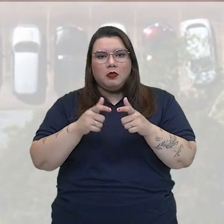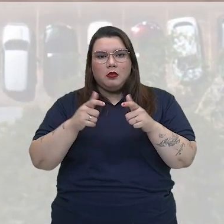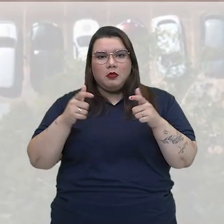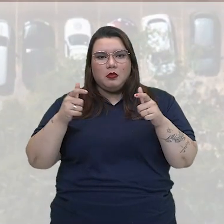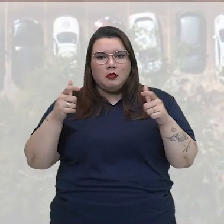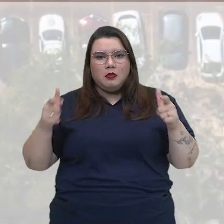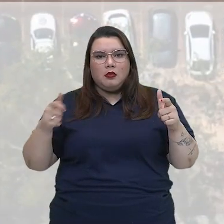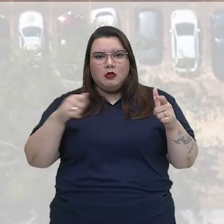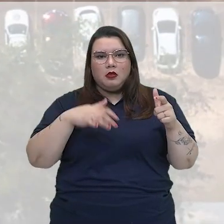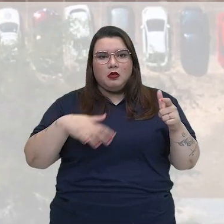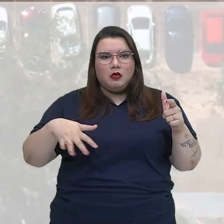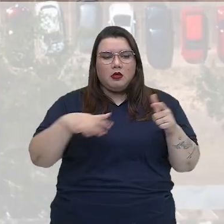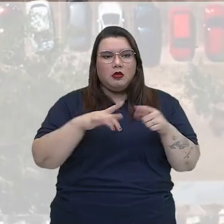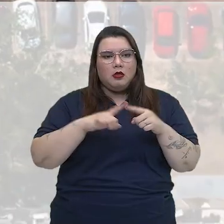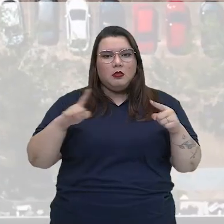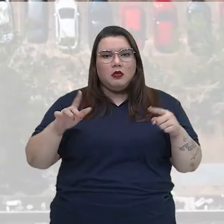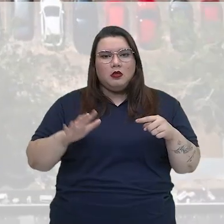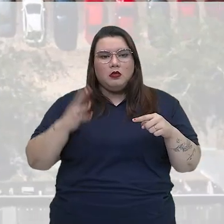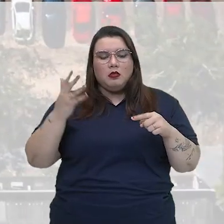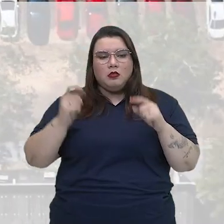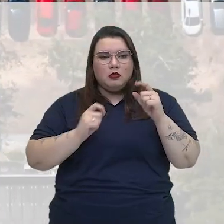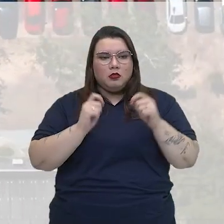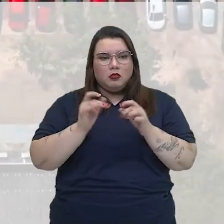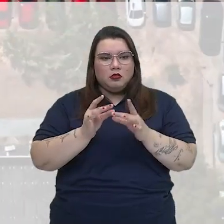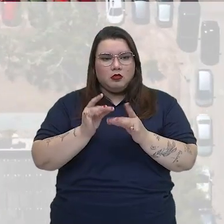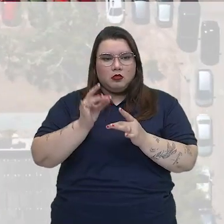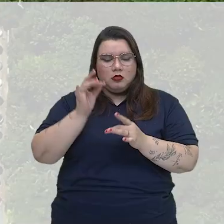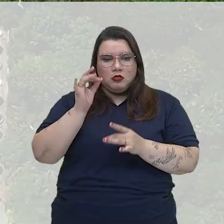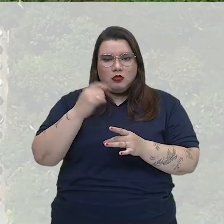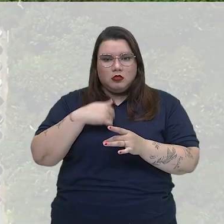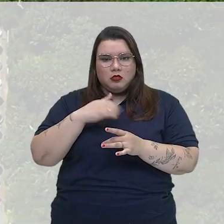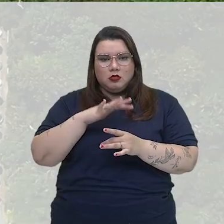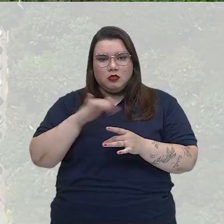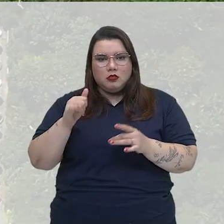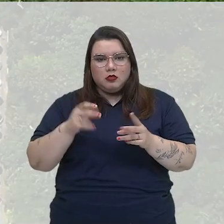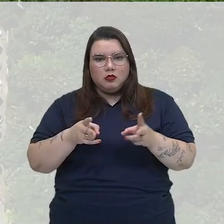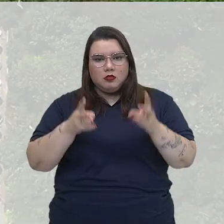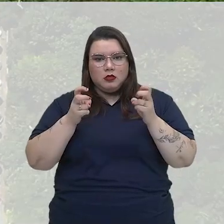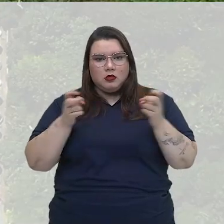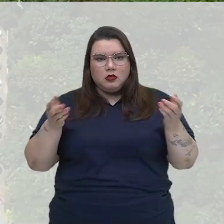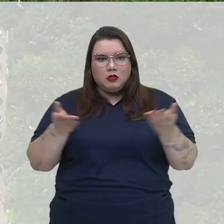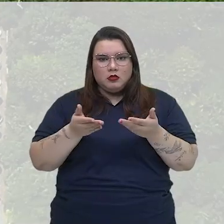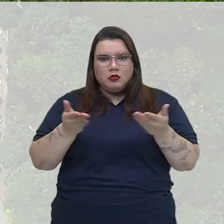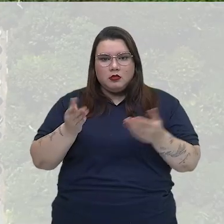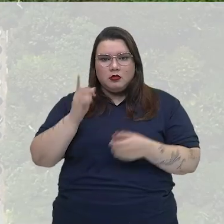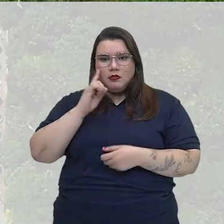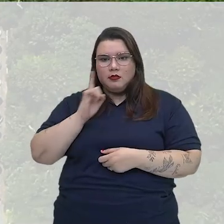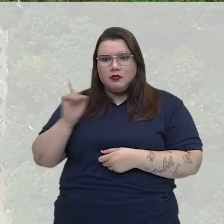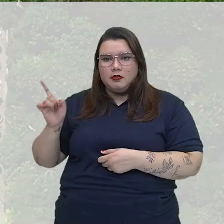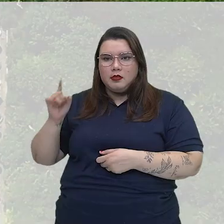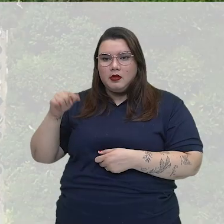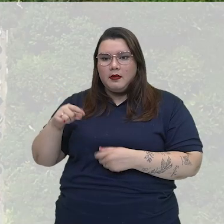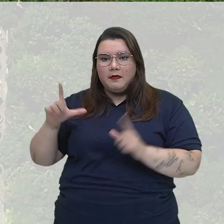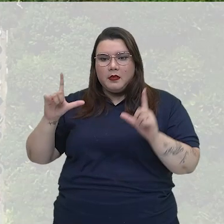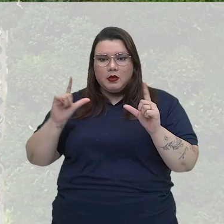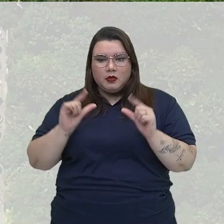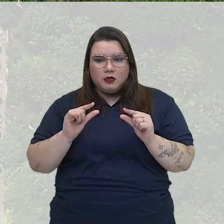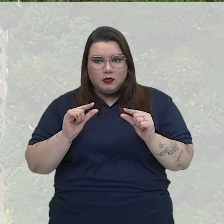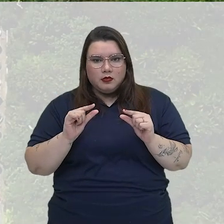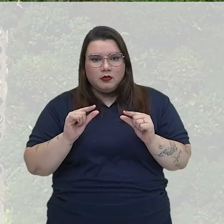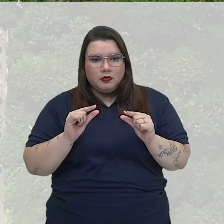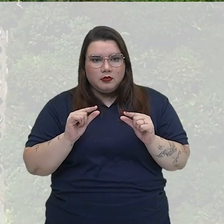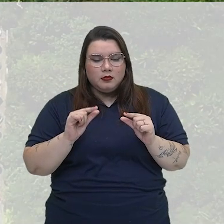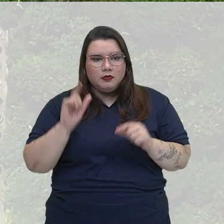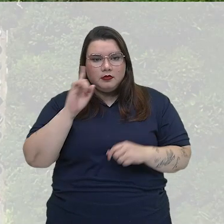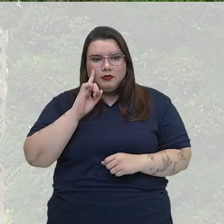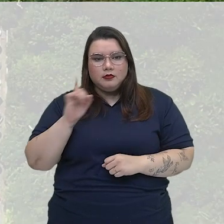que o que acontece? Os detalhes que eu vou enxergando agora são menores. Olha só, vamos dar